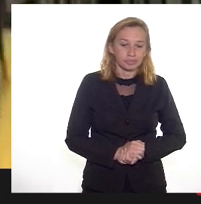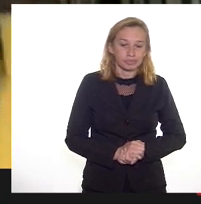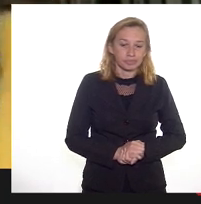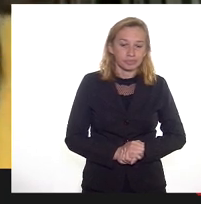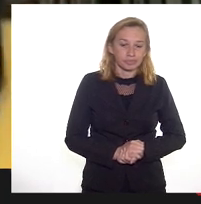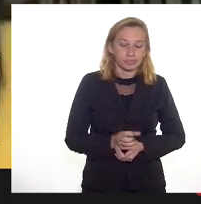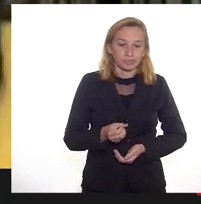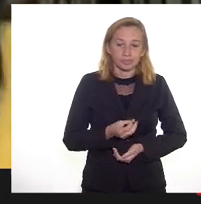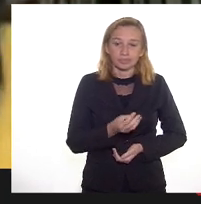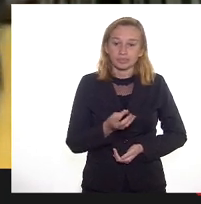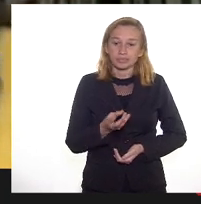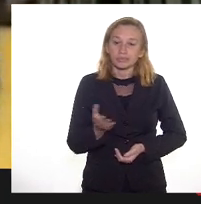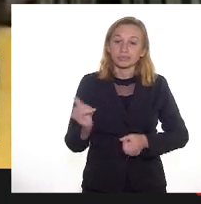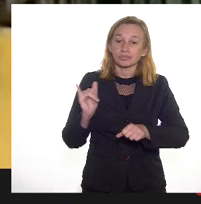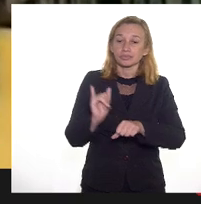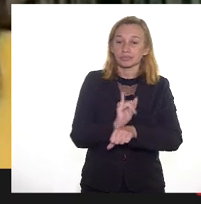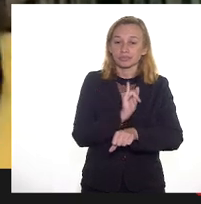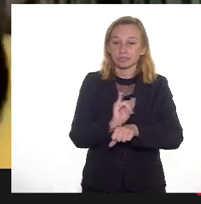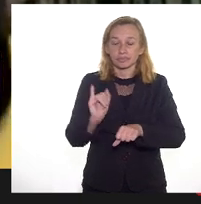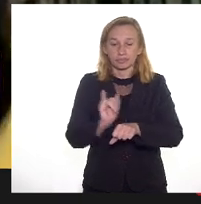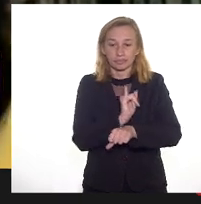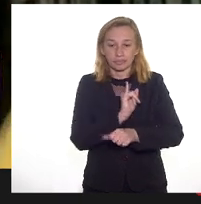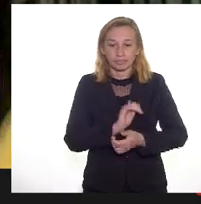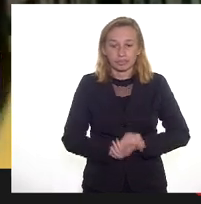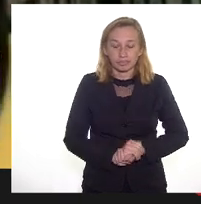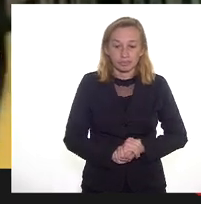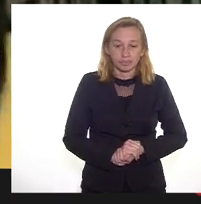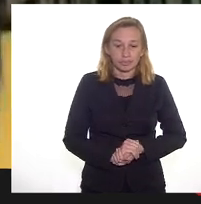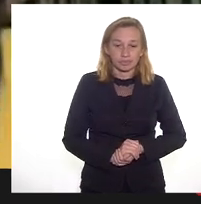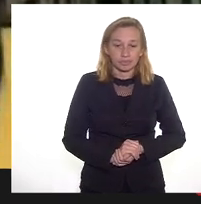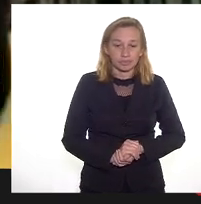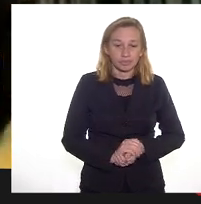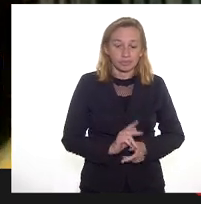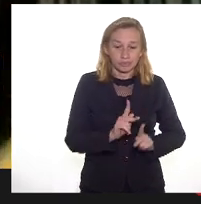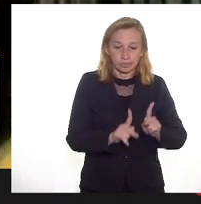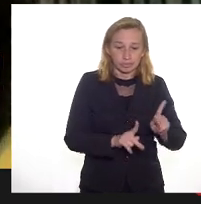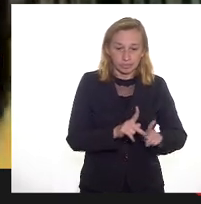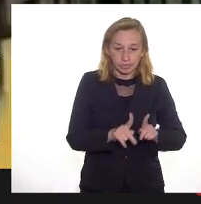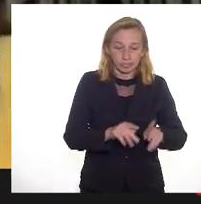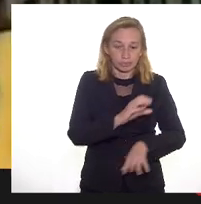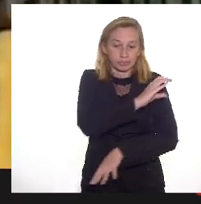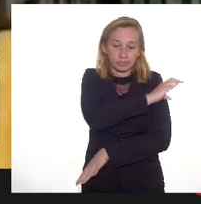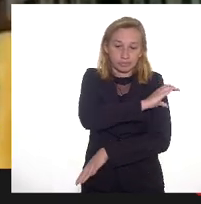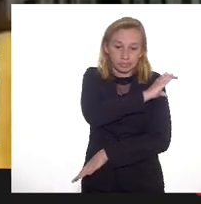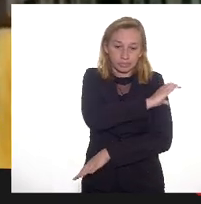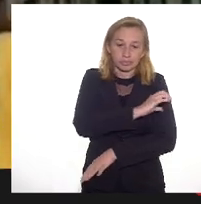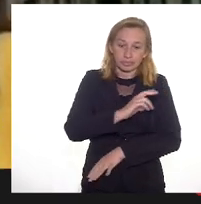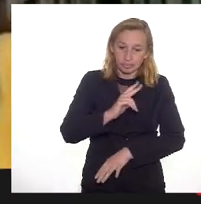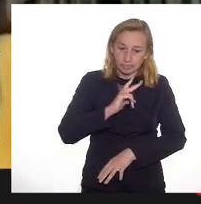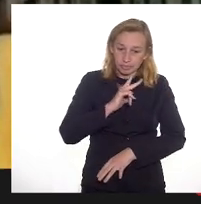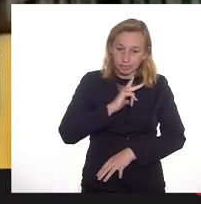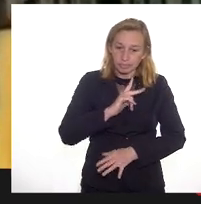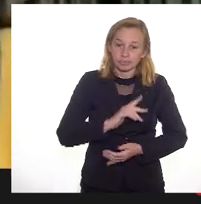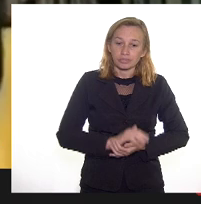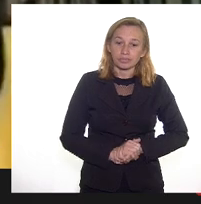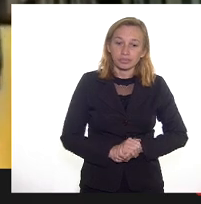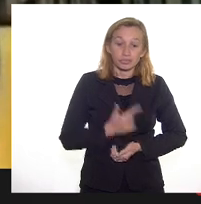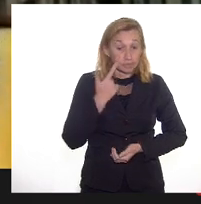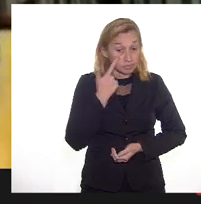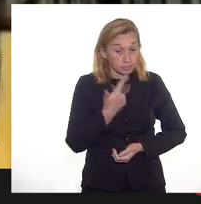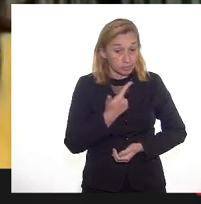quais os mecanismos que o povo de Santo, em Campos, particularmente, que eu ouvi,